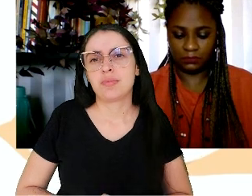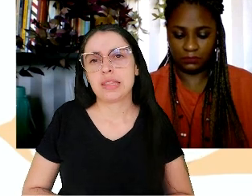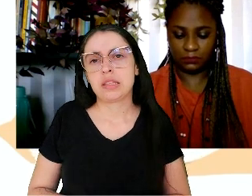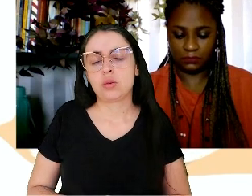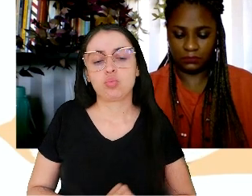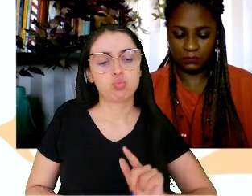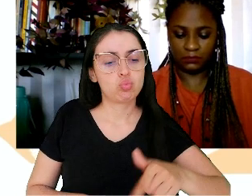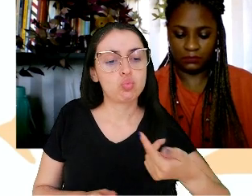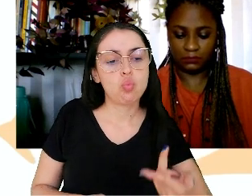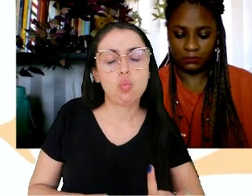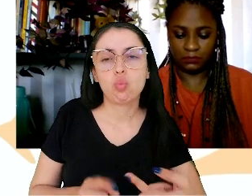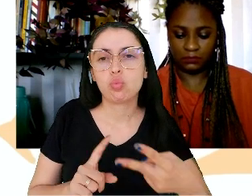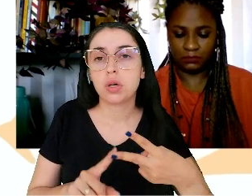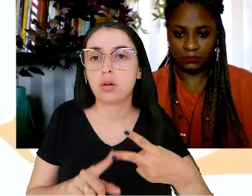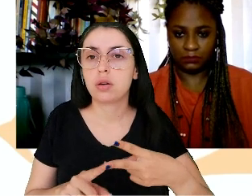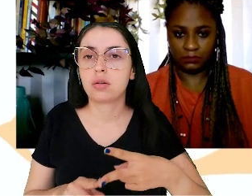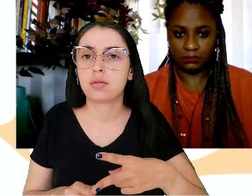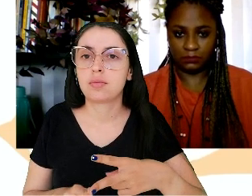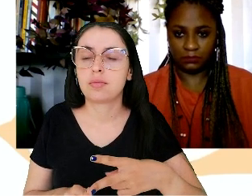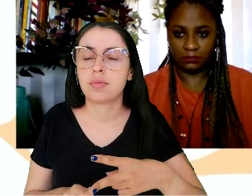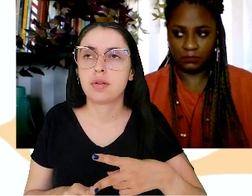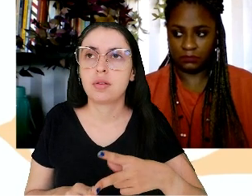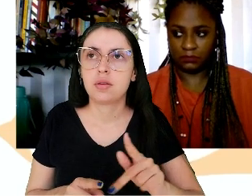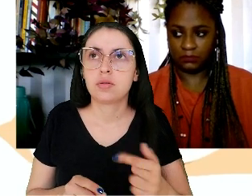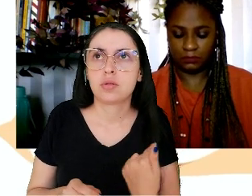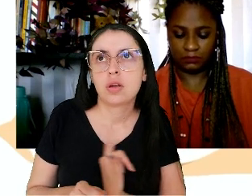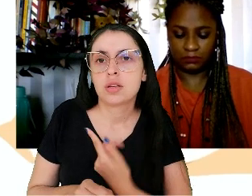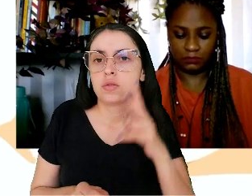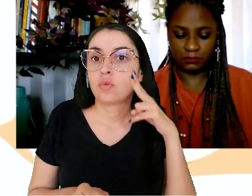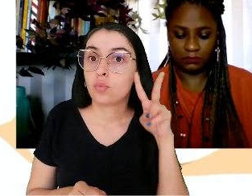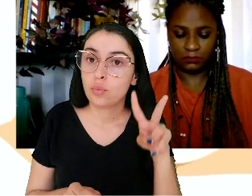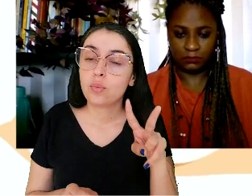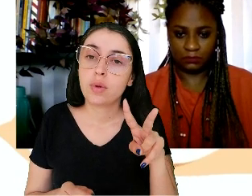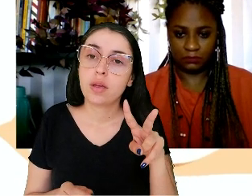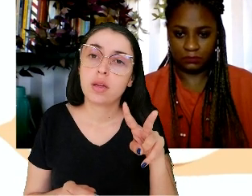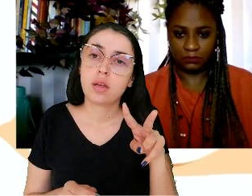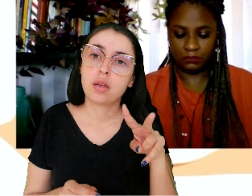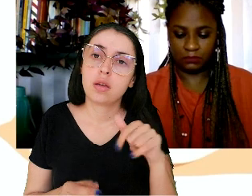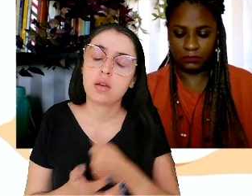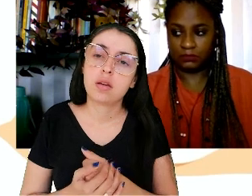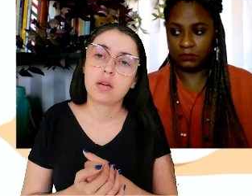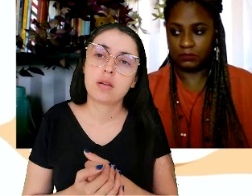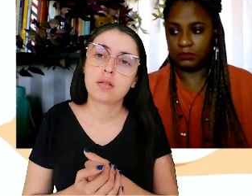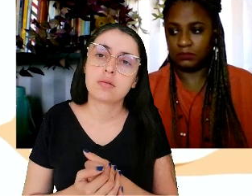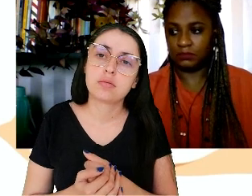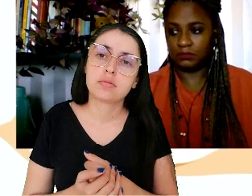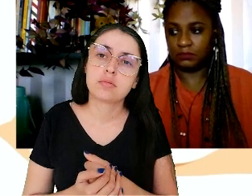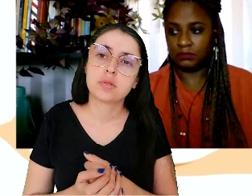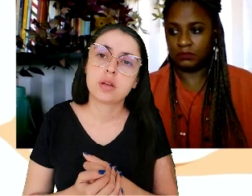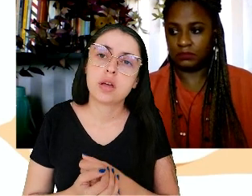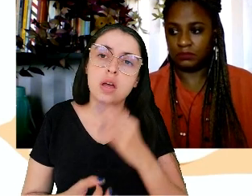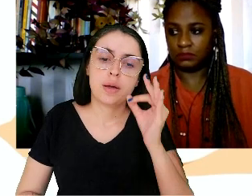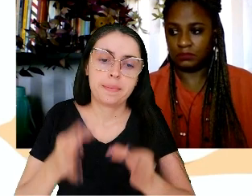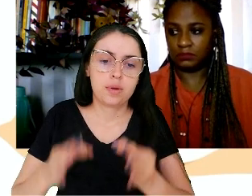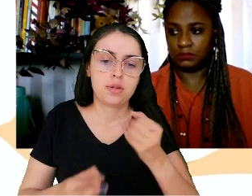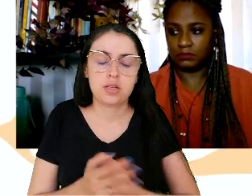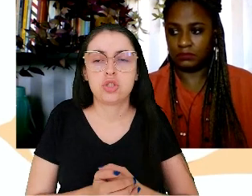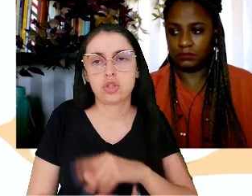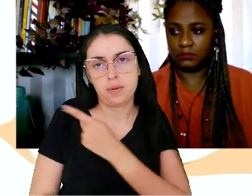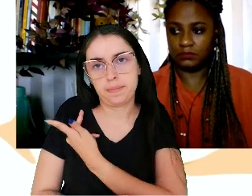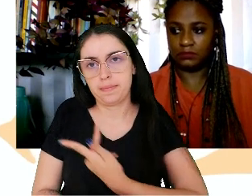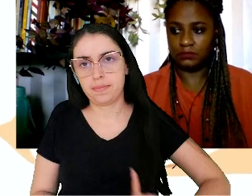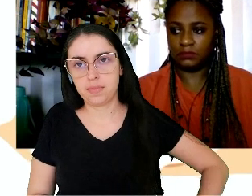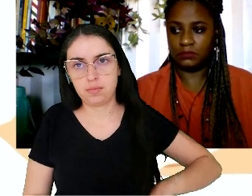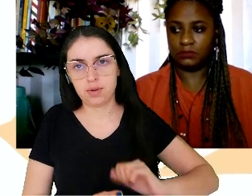E outro aspecto também que a gente passa a olhar é o enfoque das políticas públicas,